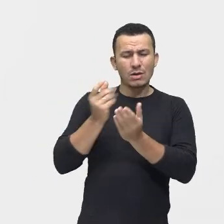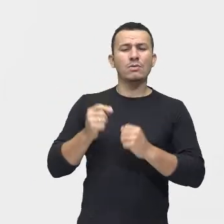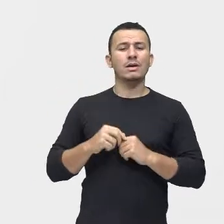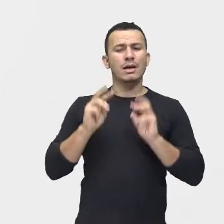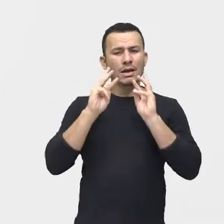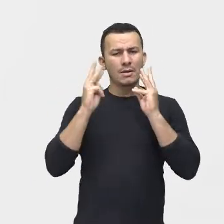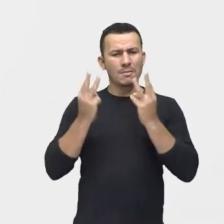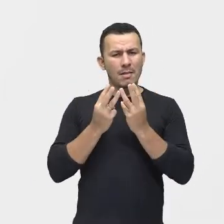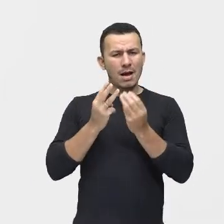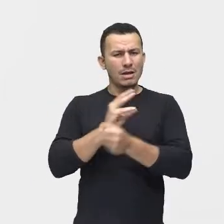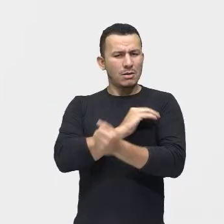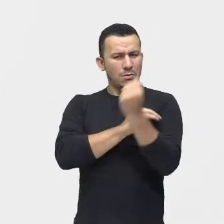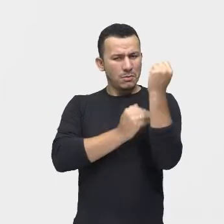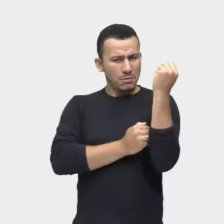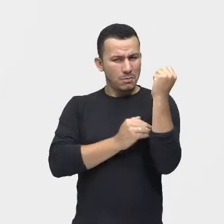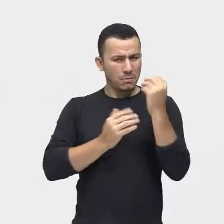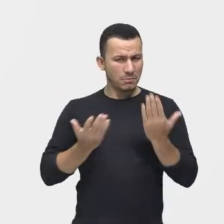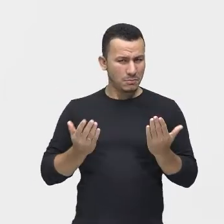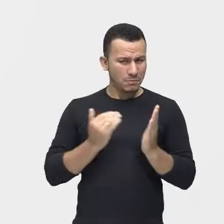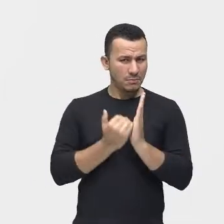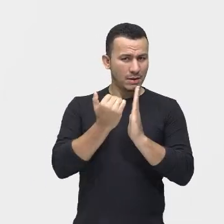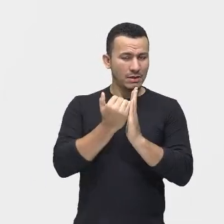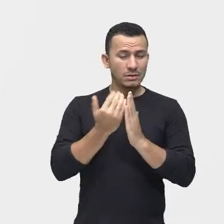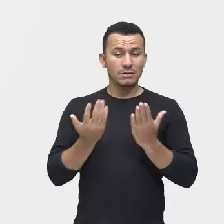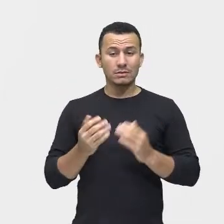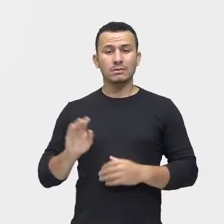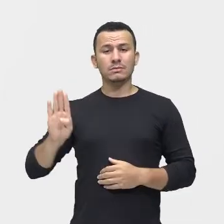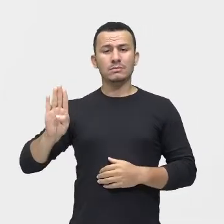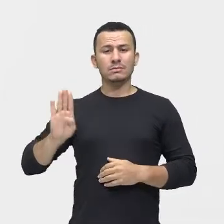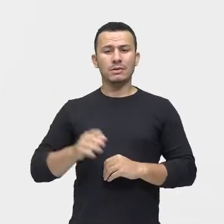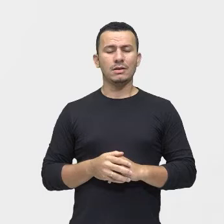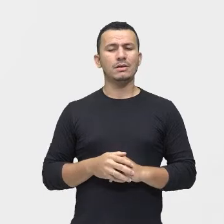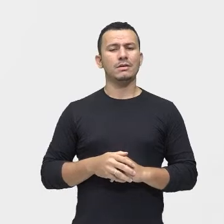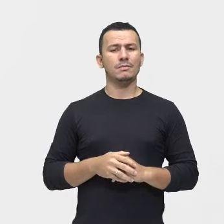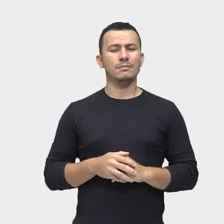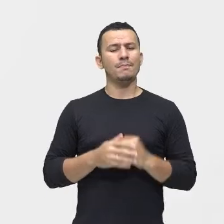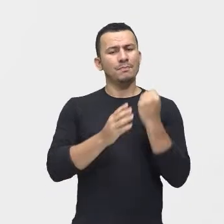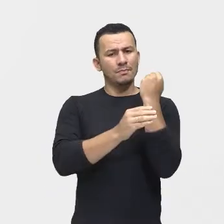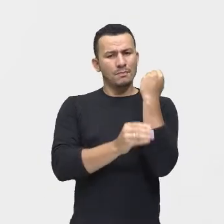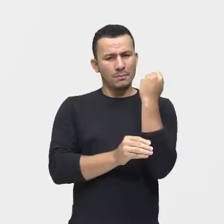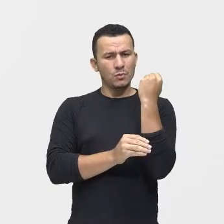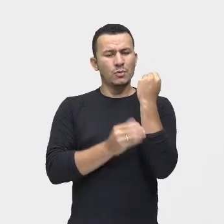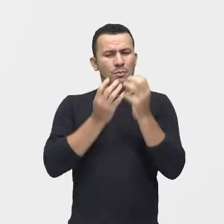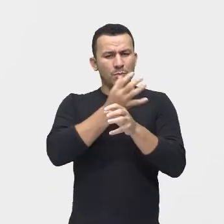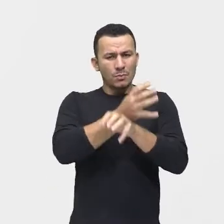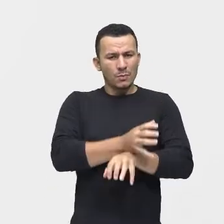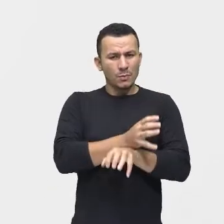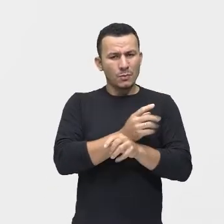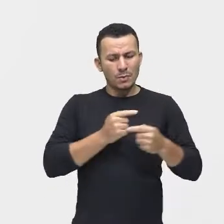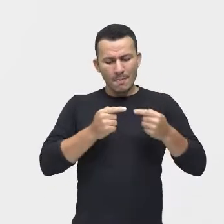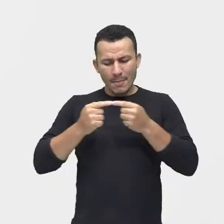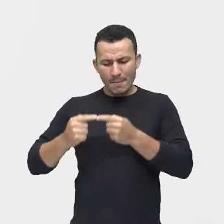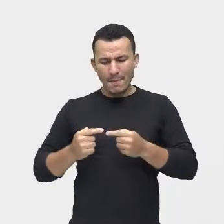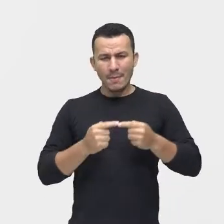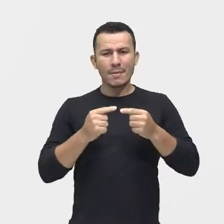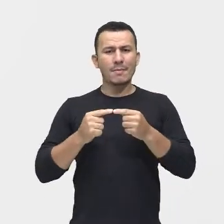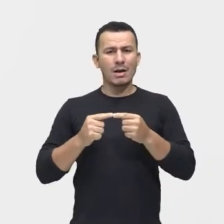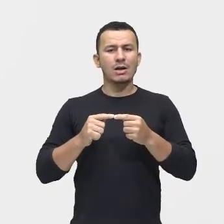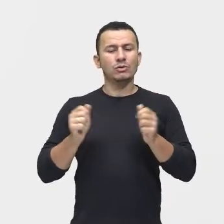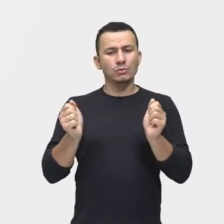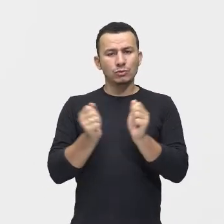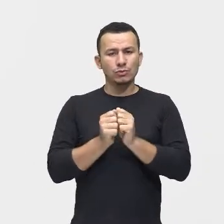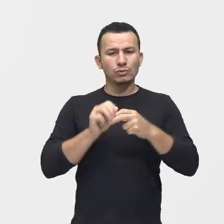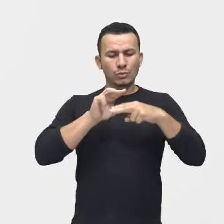massa muscular. A alternativa B, os músculos esqueléticos são ligados aos ossos pelos